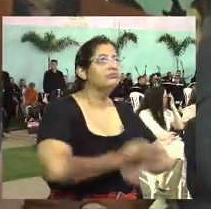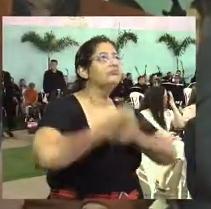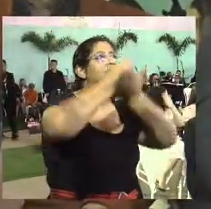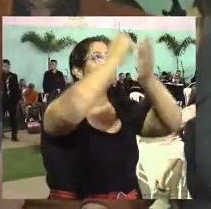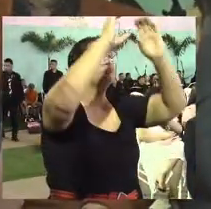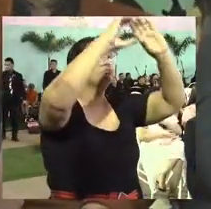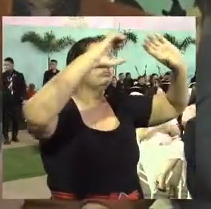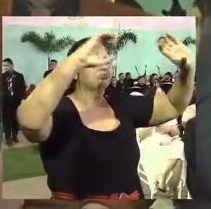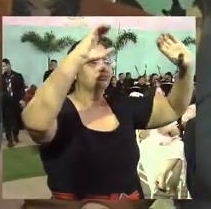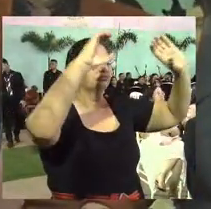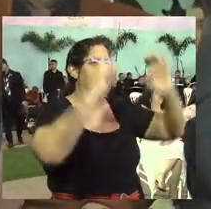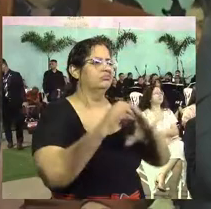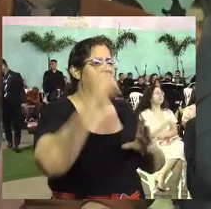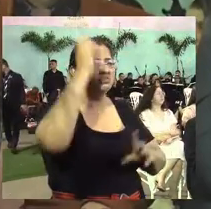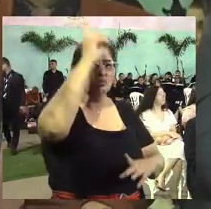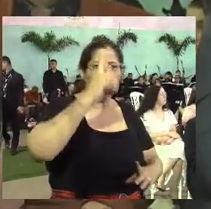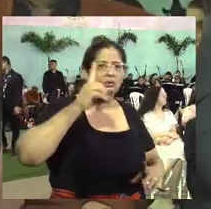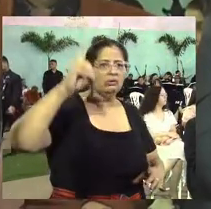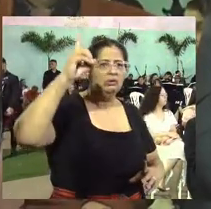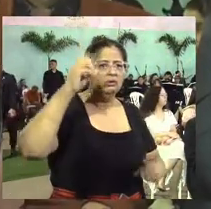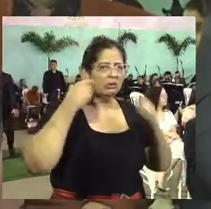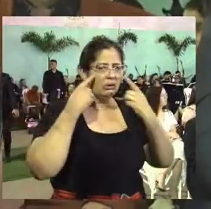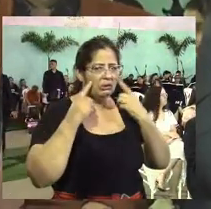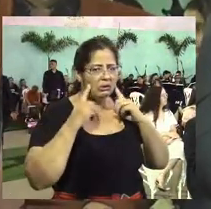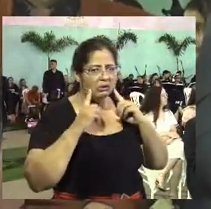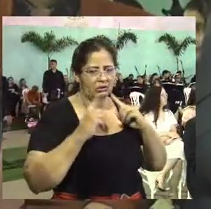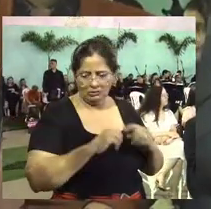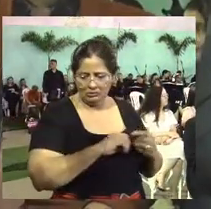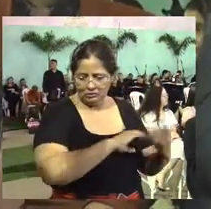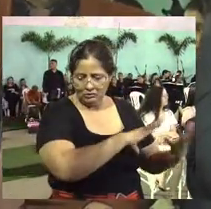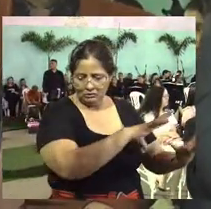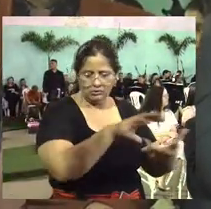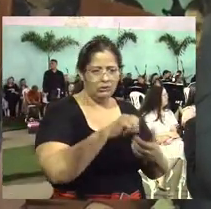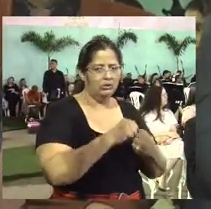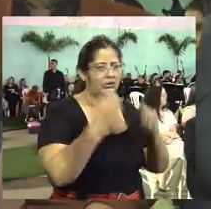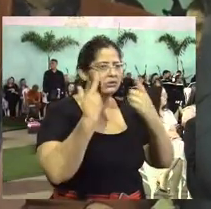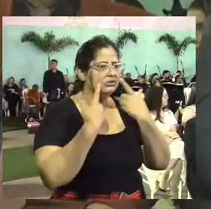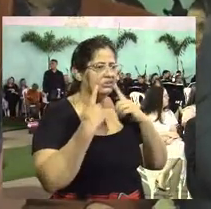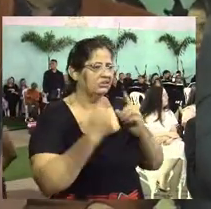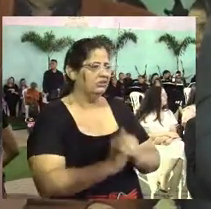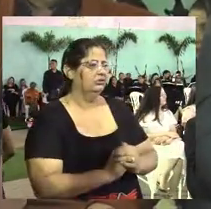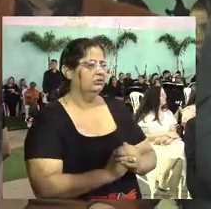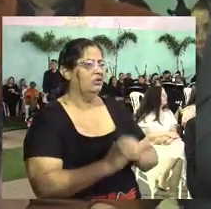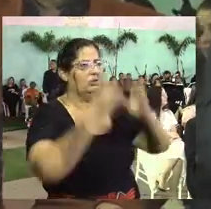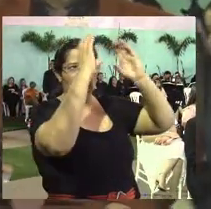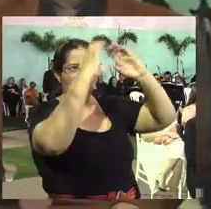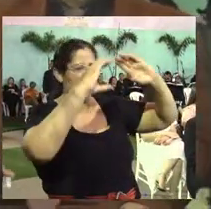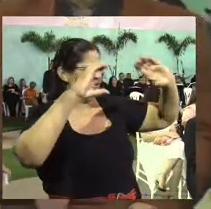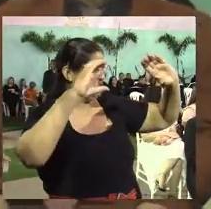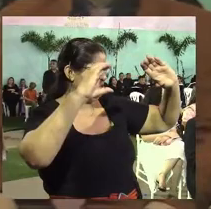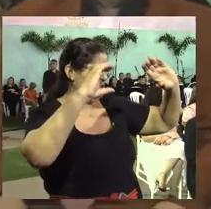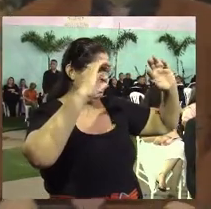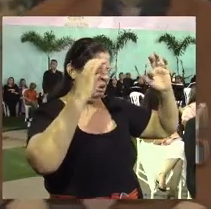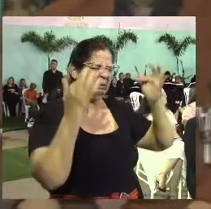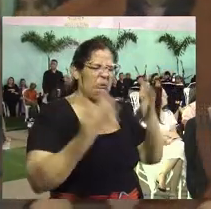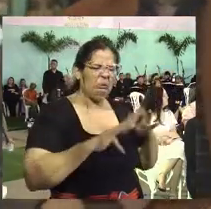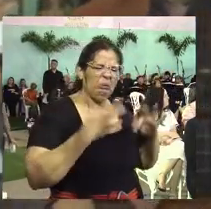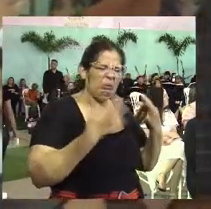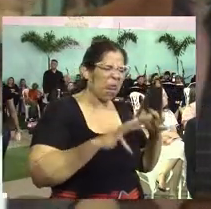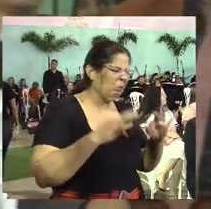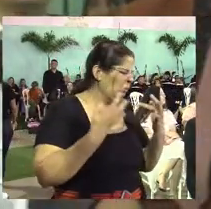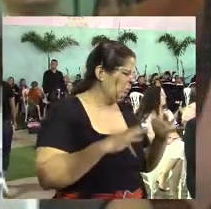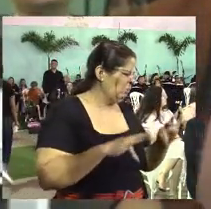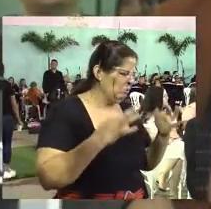Apocalipse 214 Deus enxugará dos nossos olhos toda a nossa lágrima no céu não haverá do velório